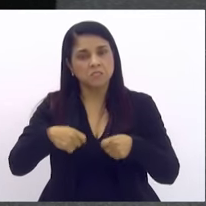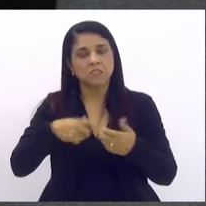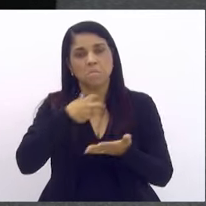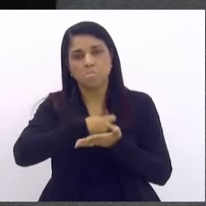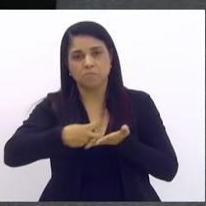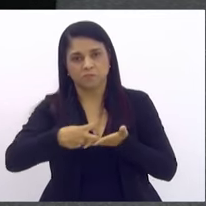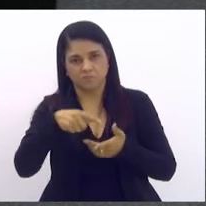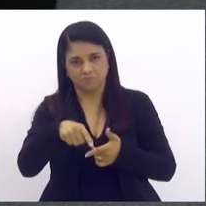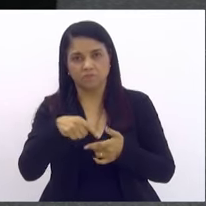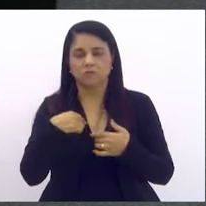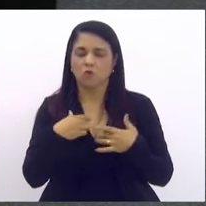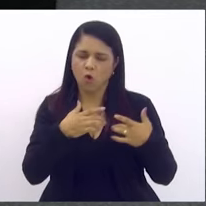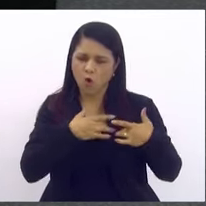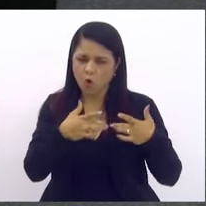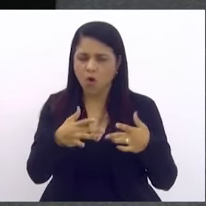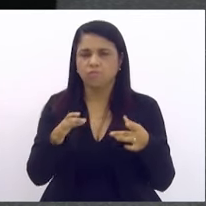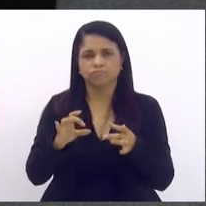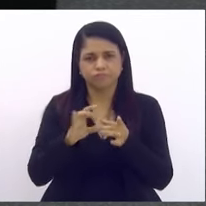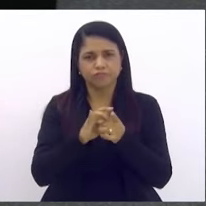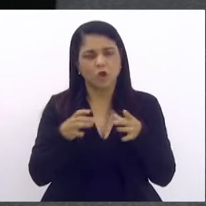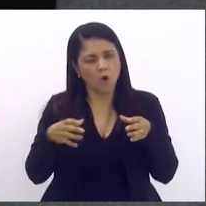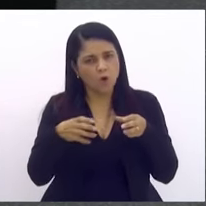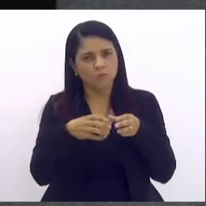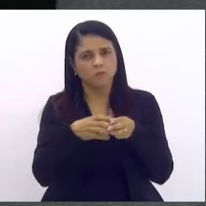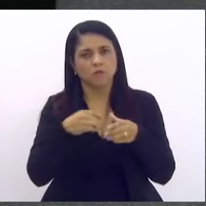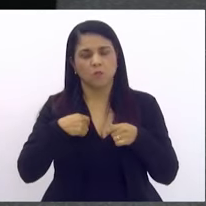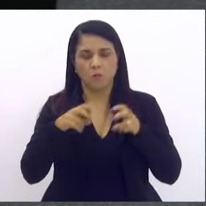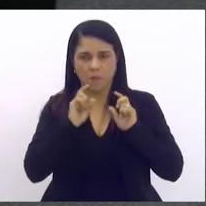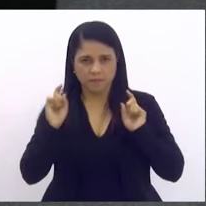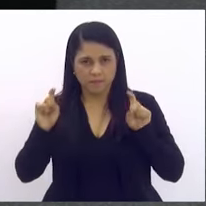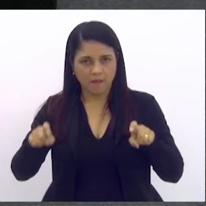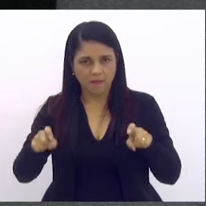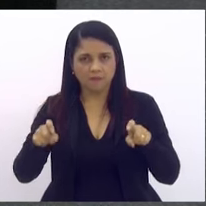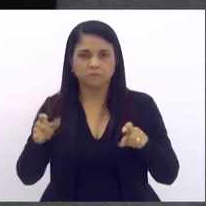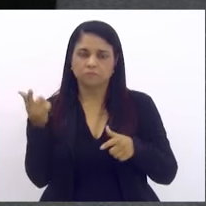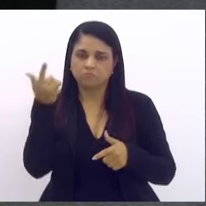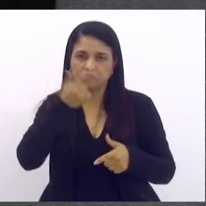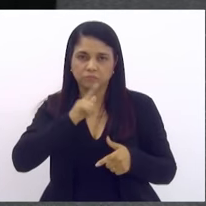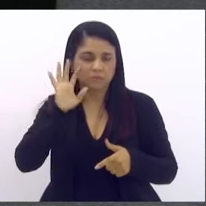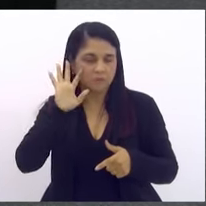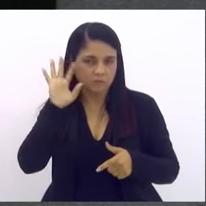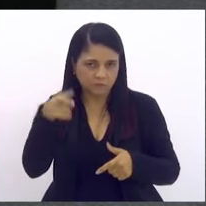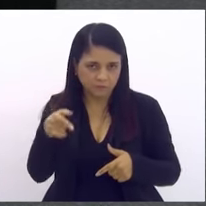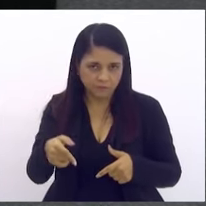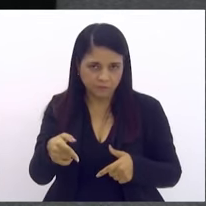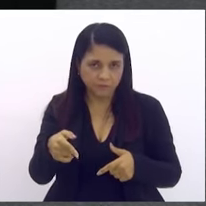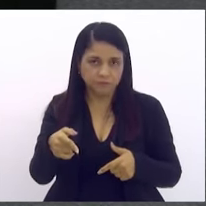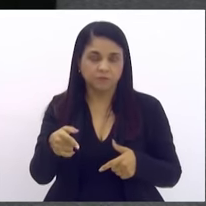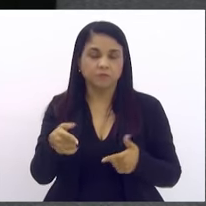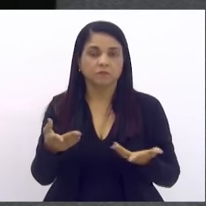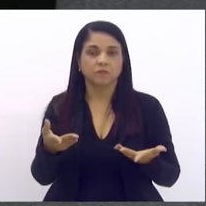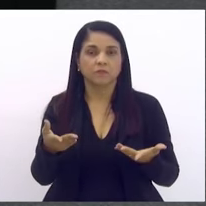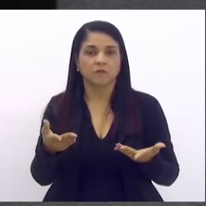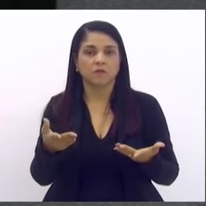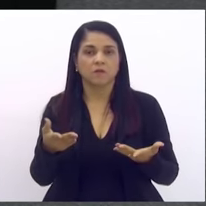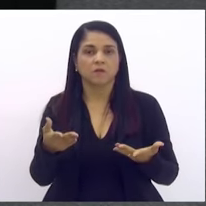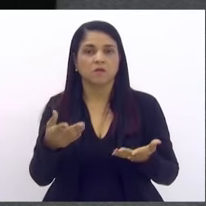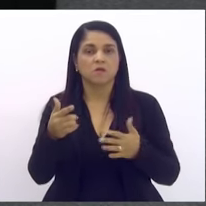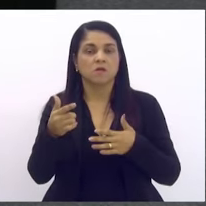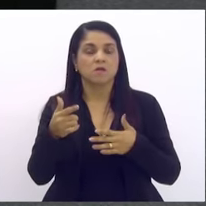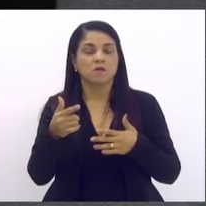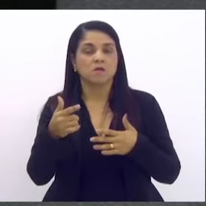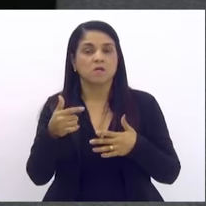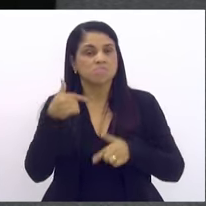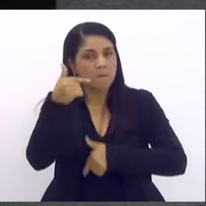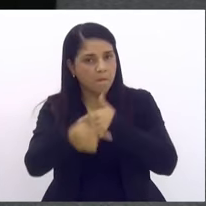a nossa solidariedade pode contar com a comissão pode contar com o meu mandato para que a gente possa estar fazendo a nossa o nosso papel